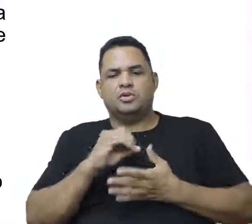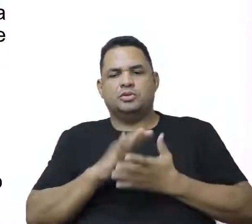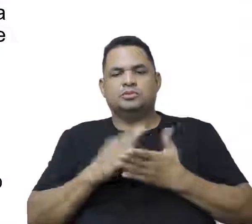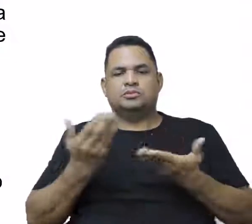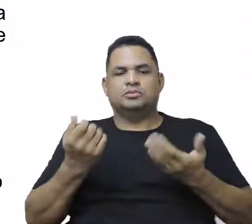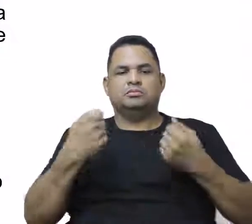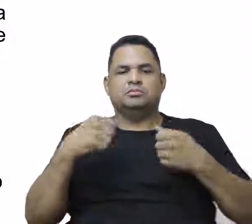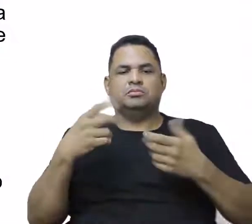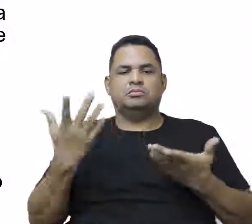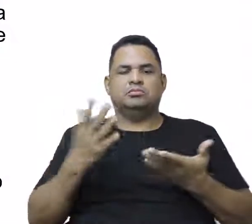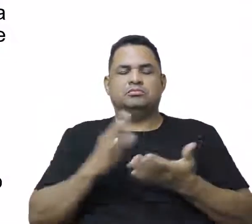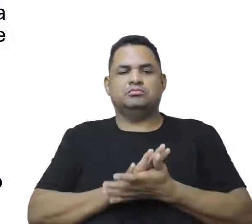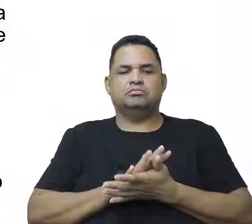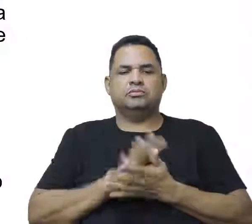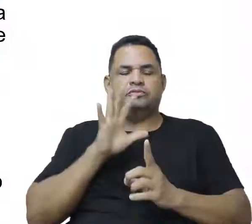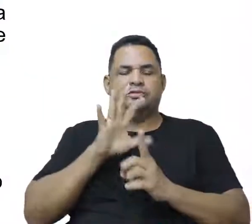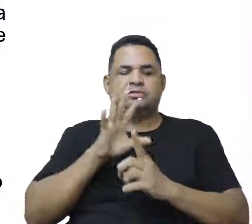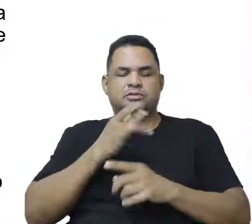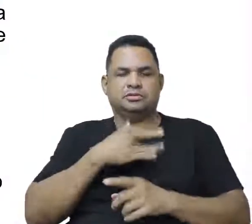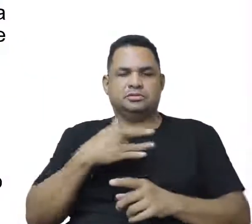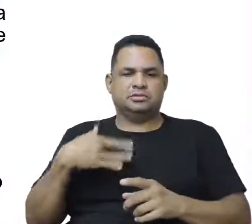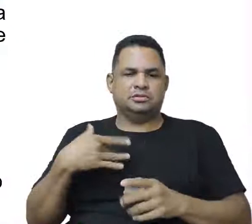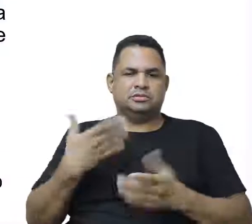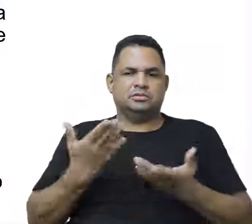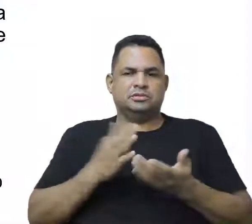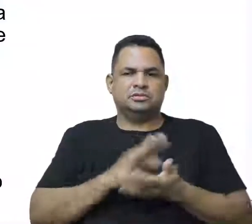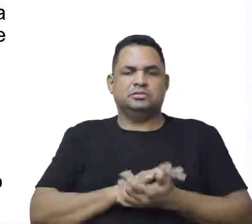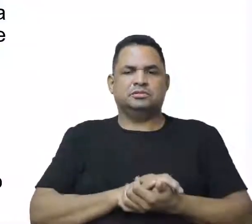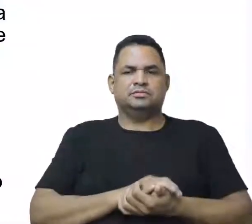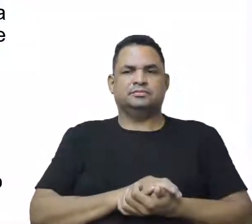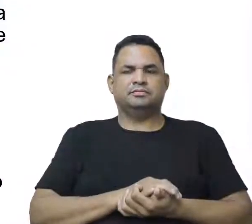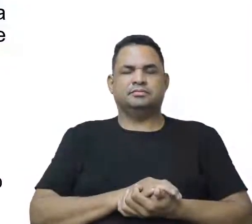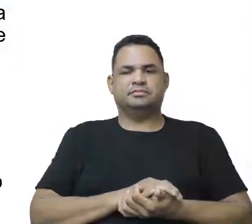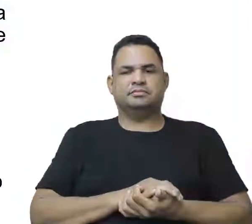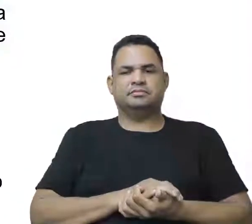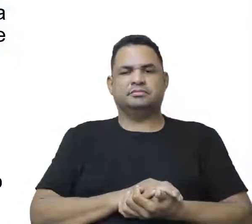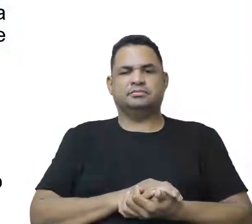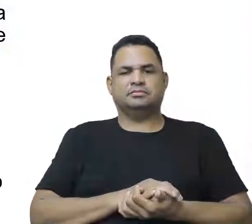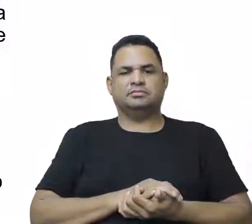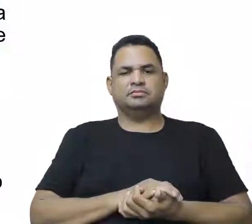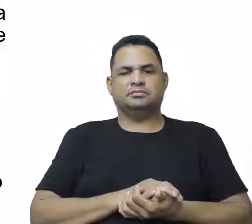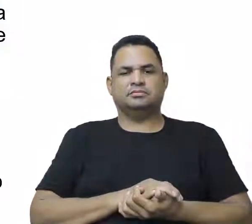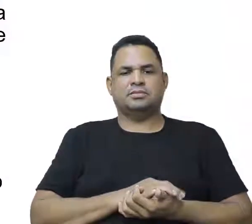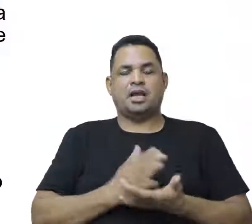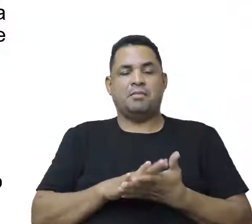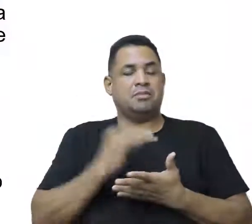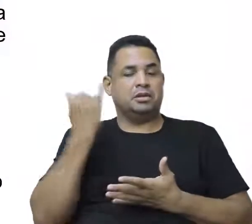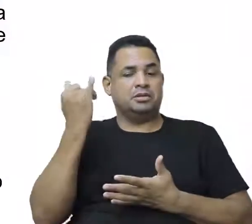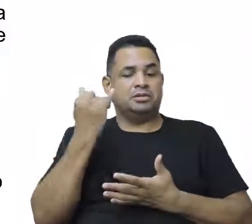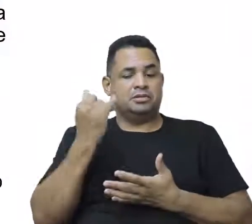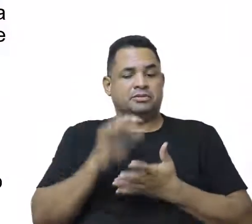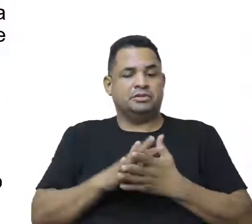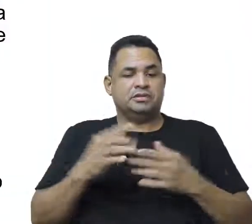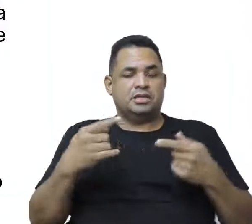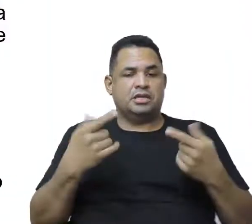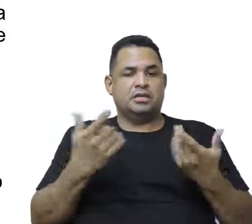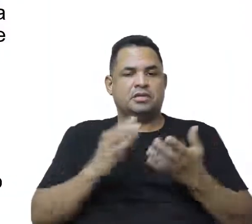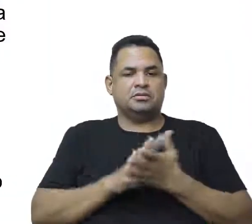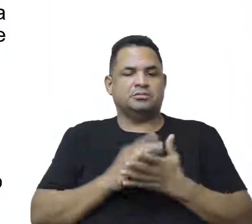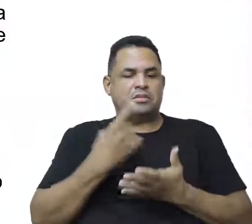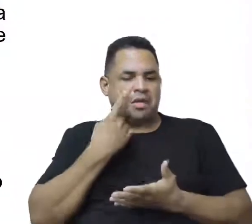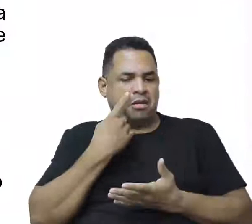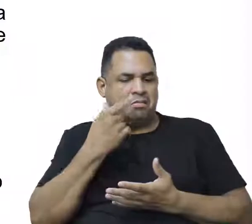algo que pode acometer a saúde. É legal fazer até uma associação numa das aulas, né, prof, de linguagem corporal, em que a garotinha